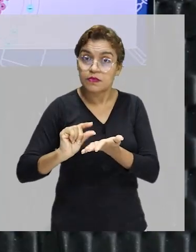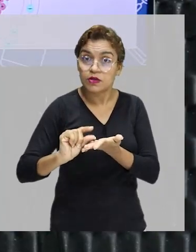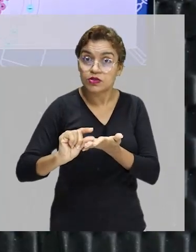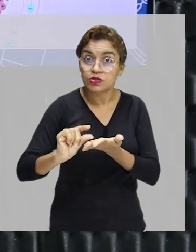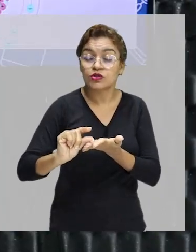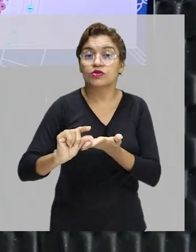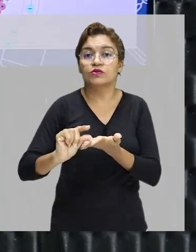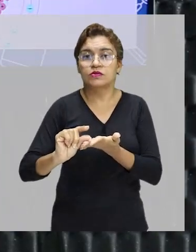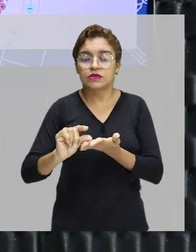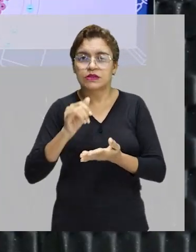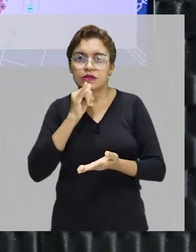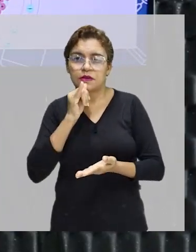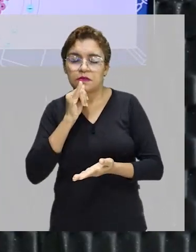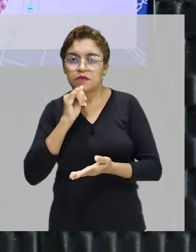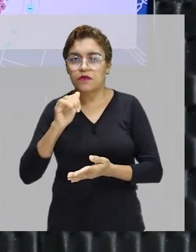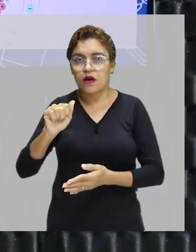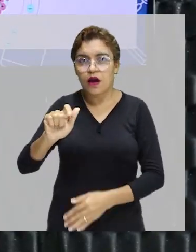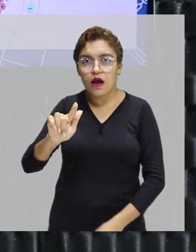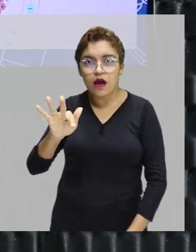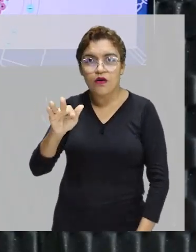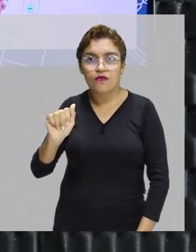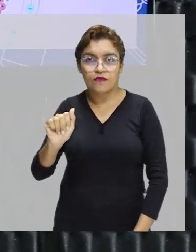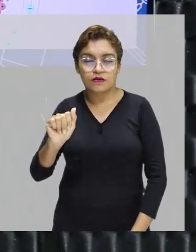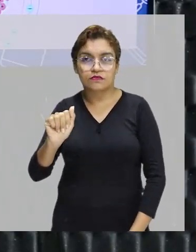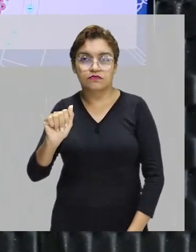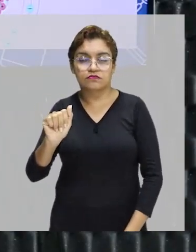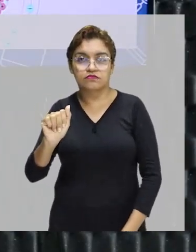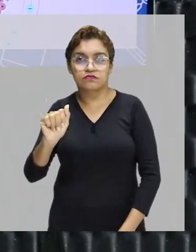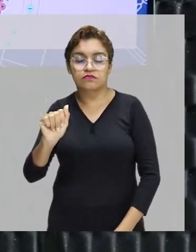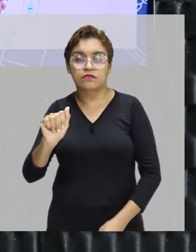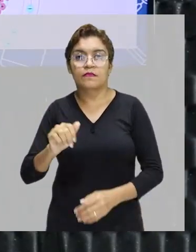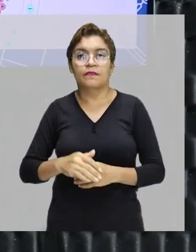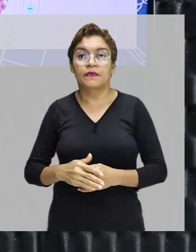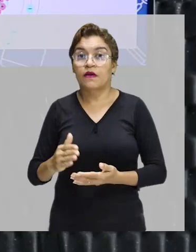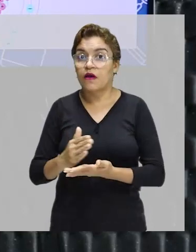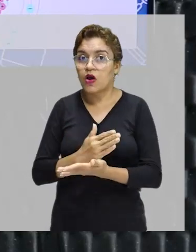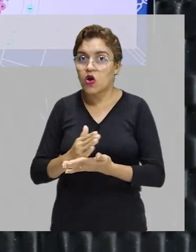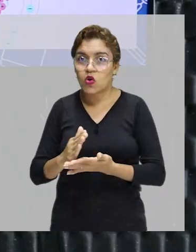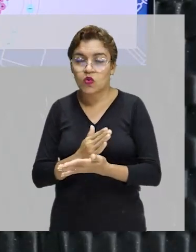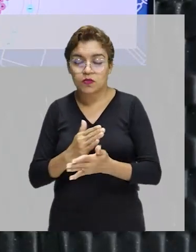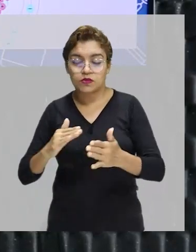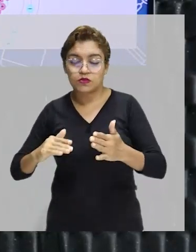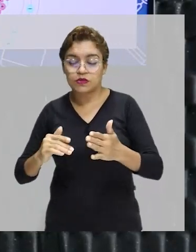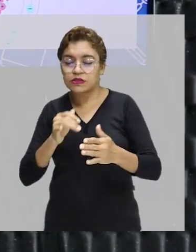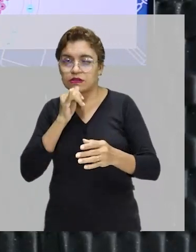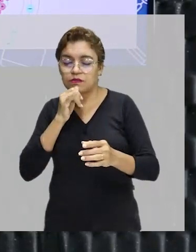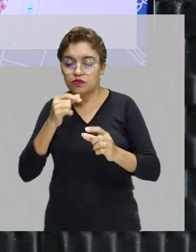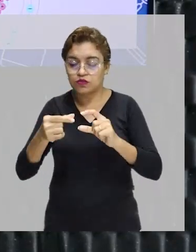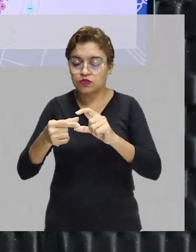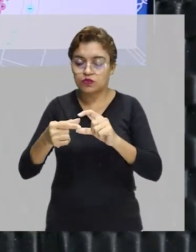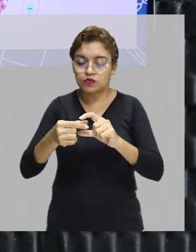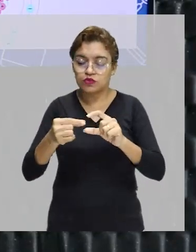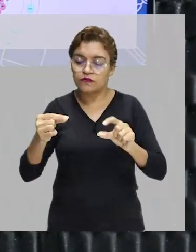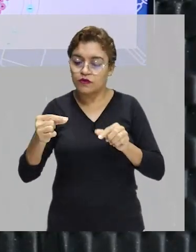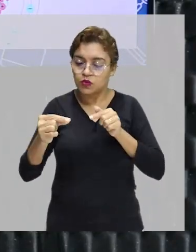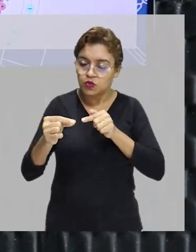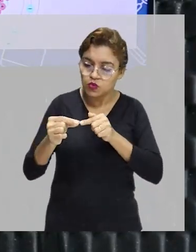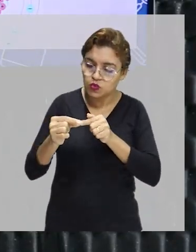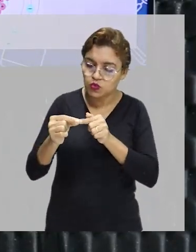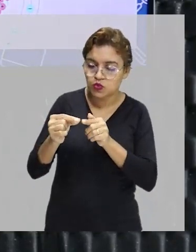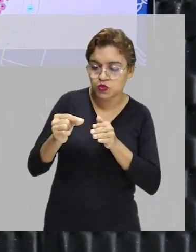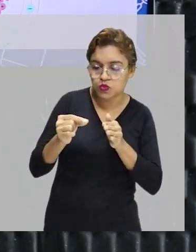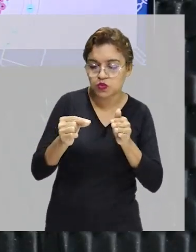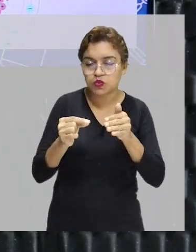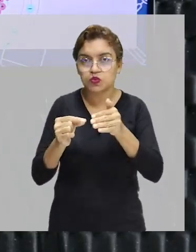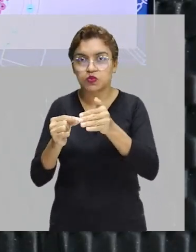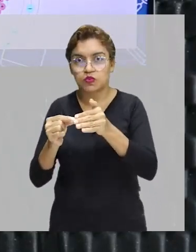alfa sofreram um desvio, outras, mas muito poucas, elas ricochetearam, ou